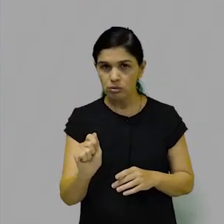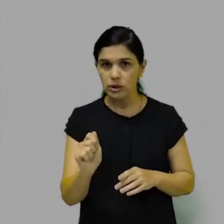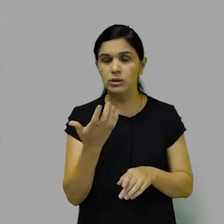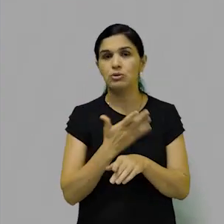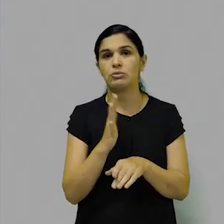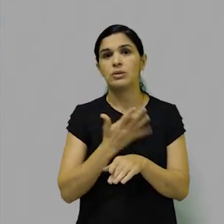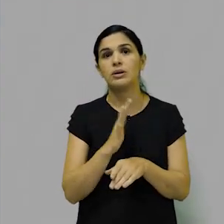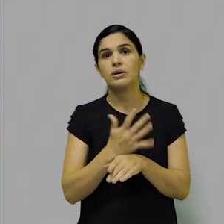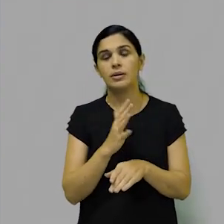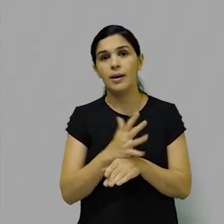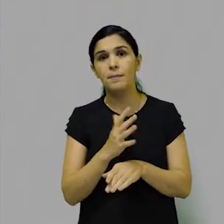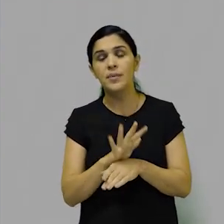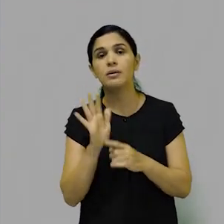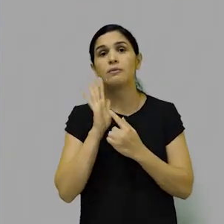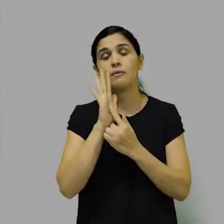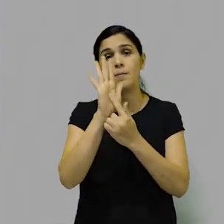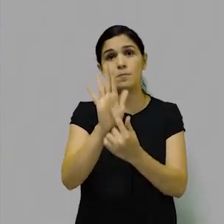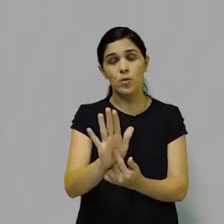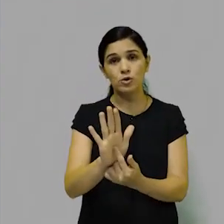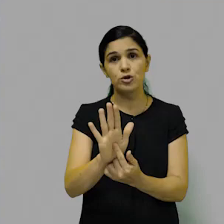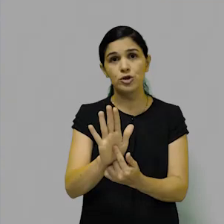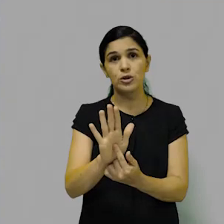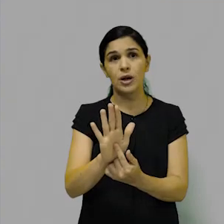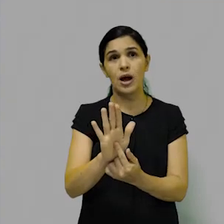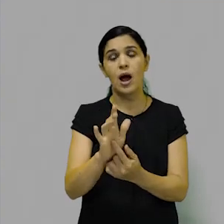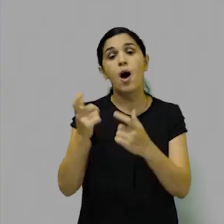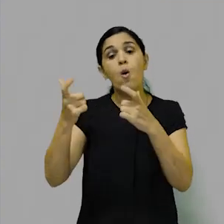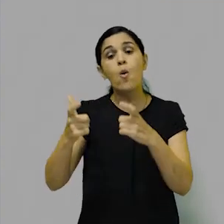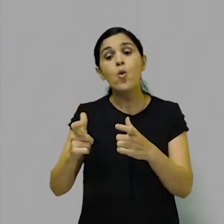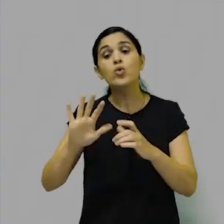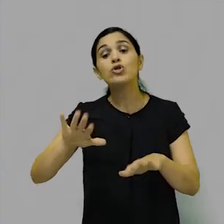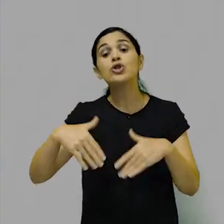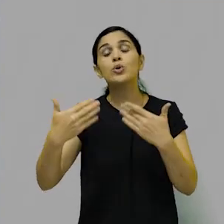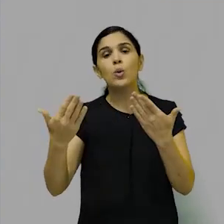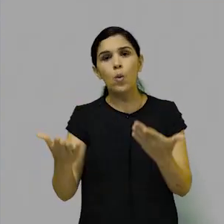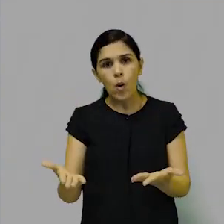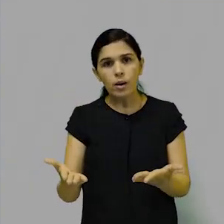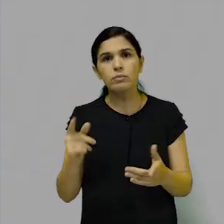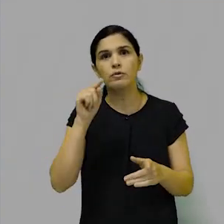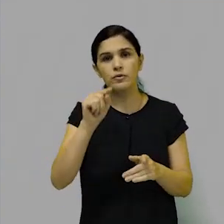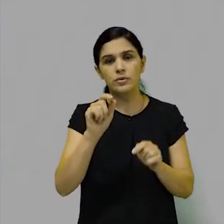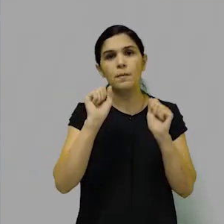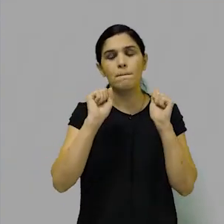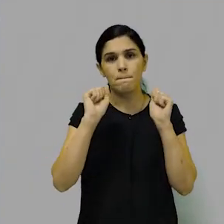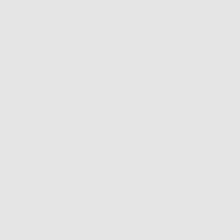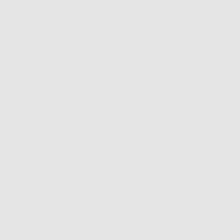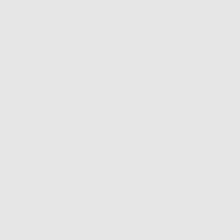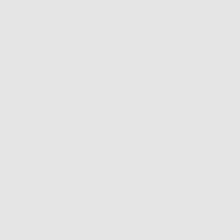onde ele vai ser ineficaz. Então, até a nossa próxima aula. Vamos para cima, hein?